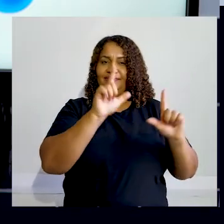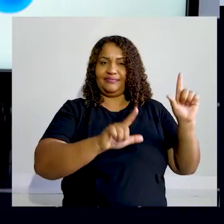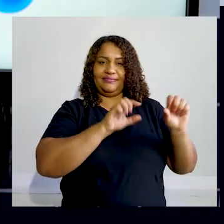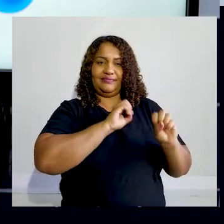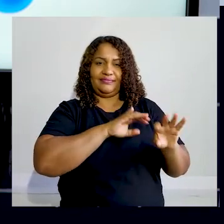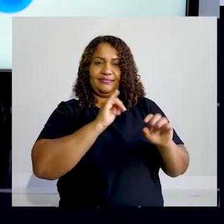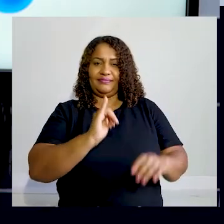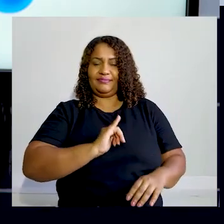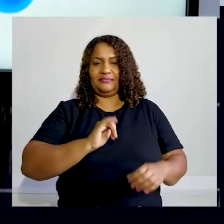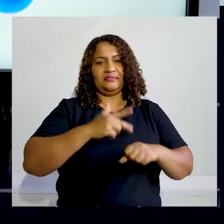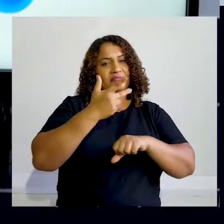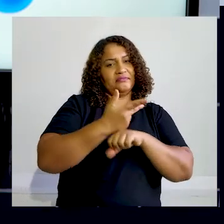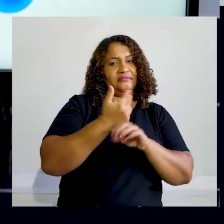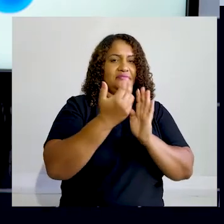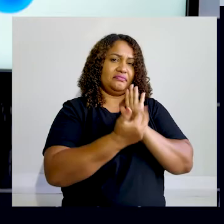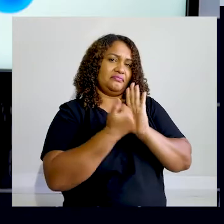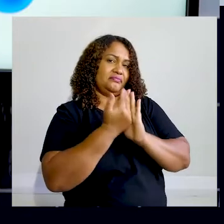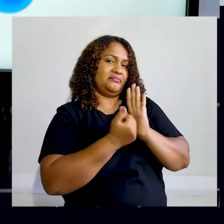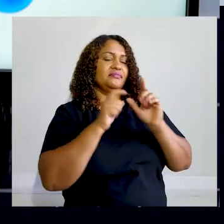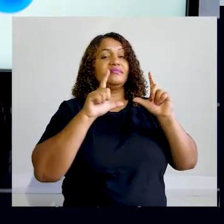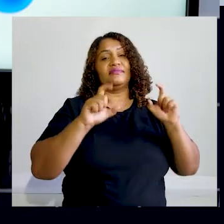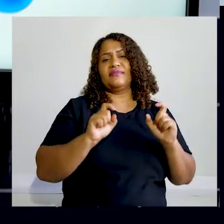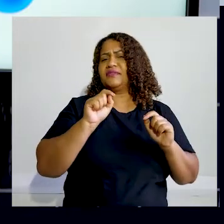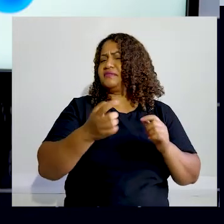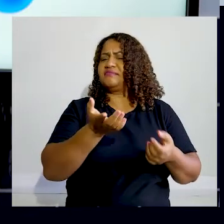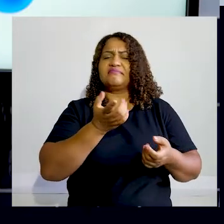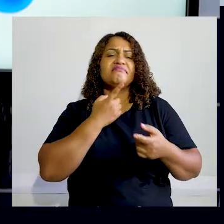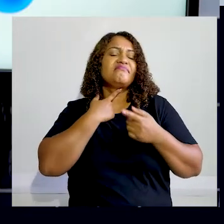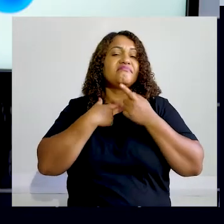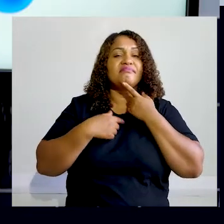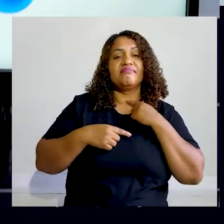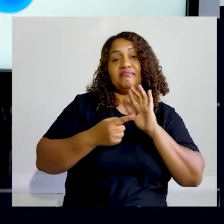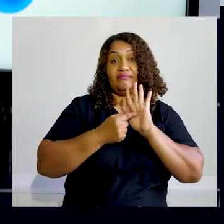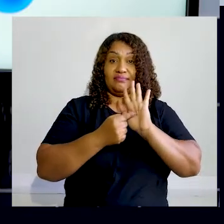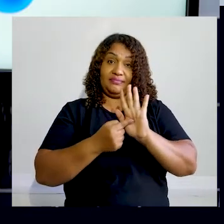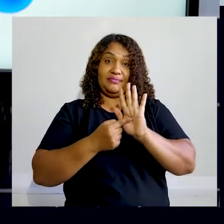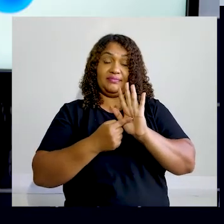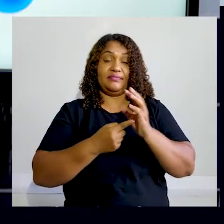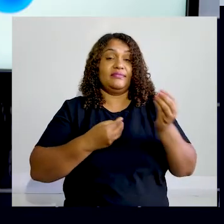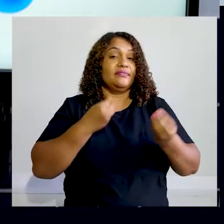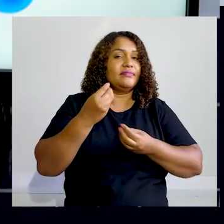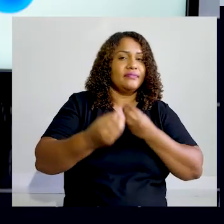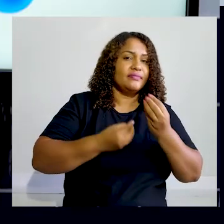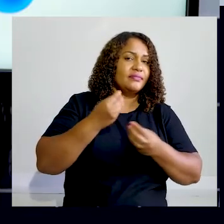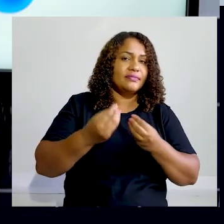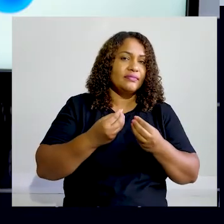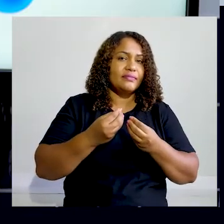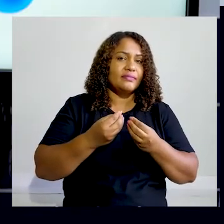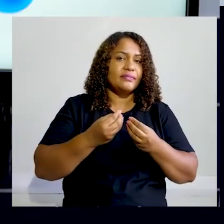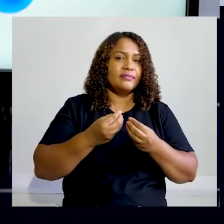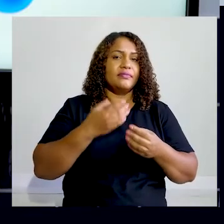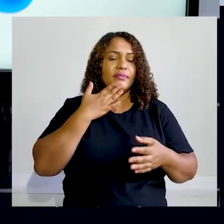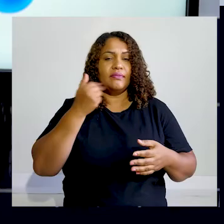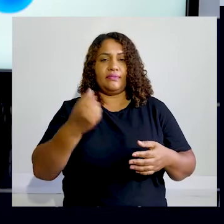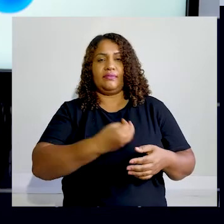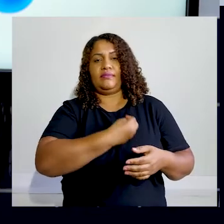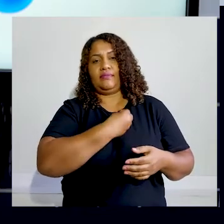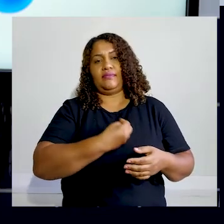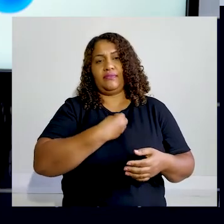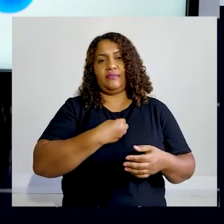TV Educaites um vídeo, um desenho, uma foto, o que você quiser, mostrando os resultados dessas